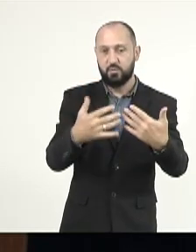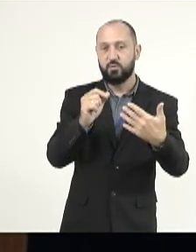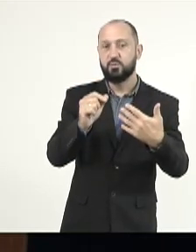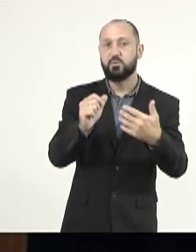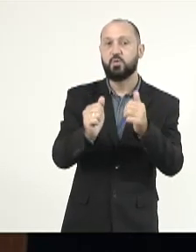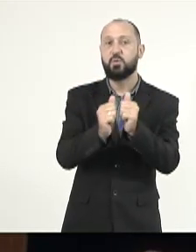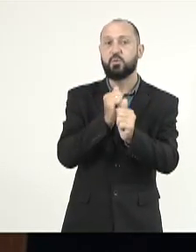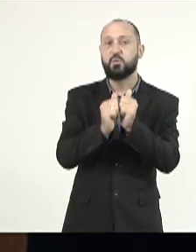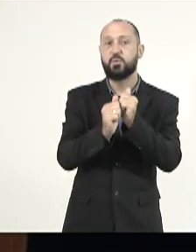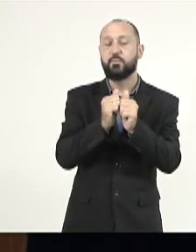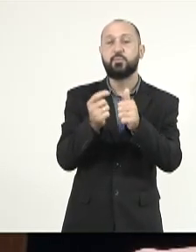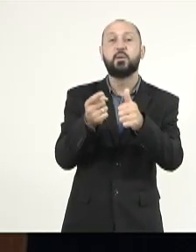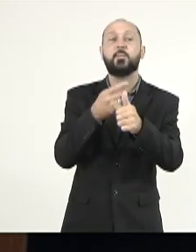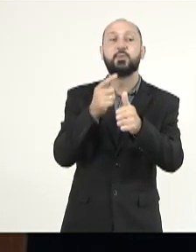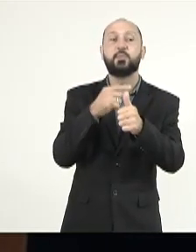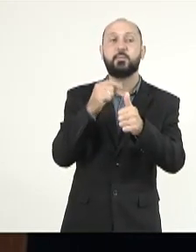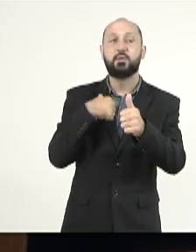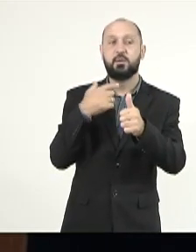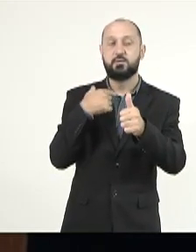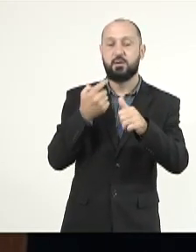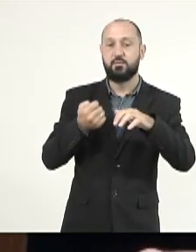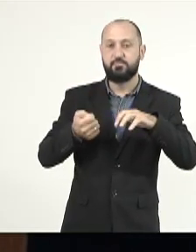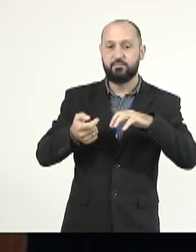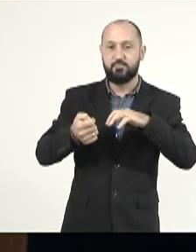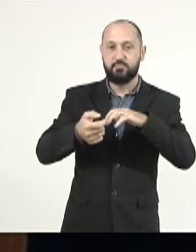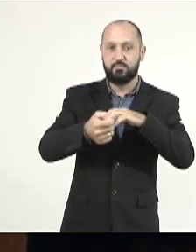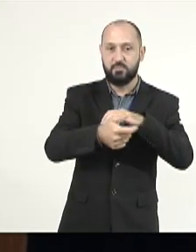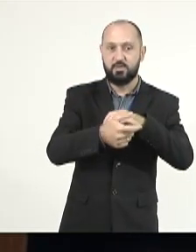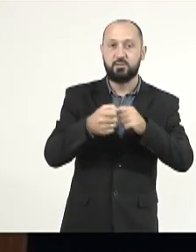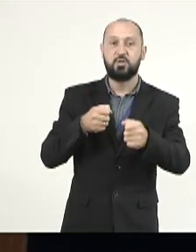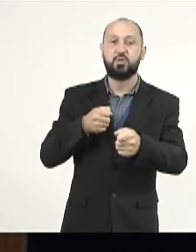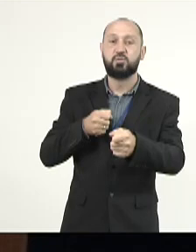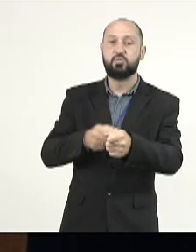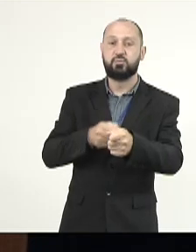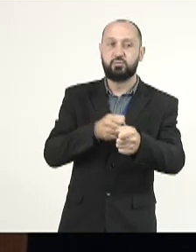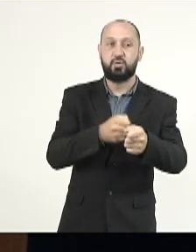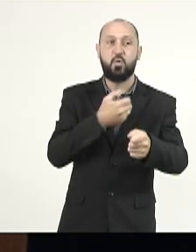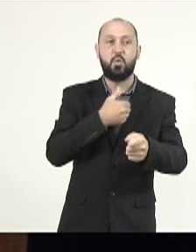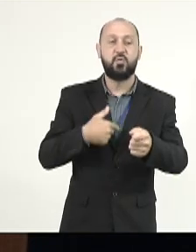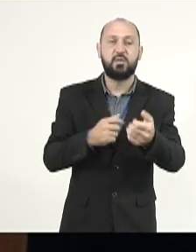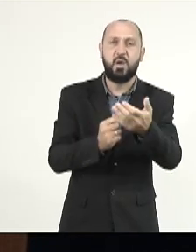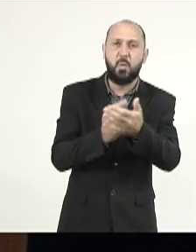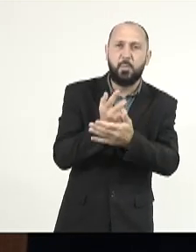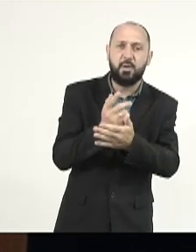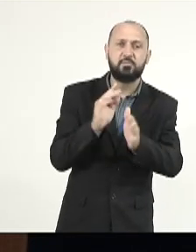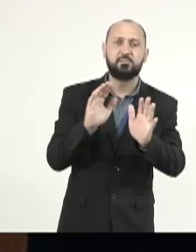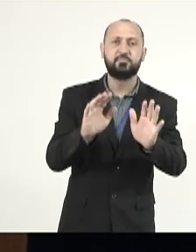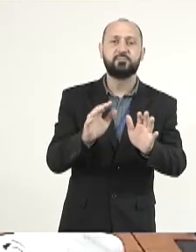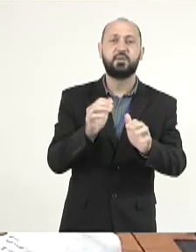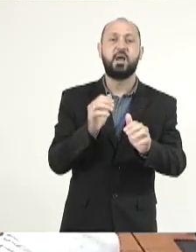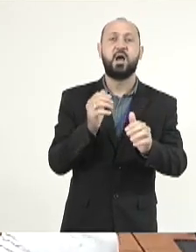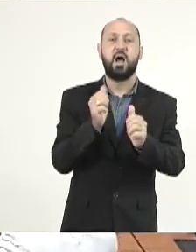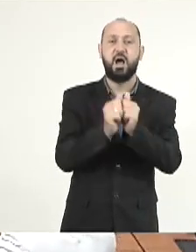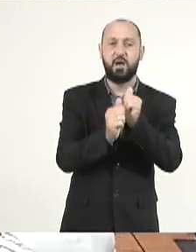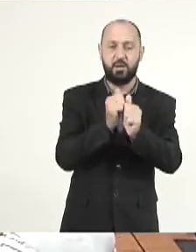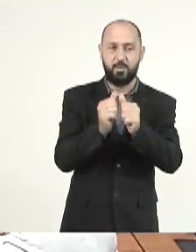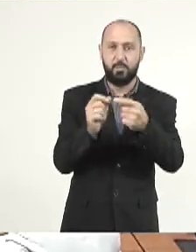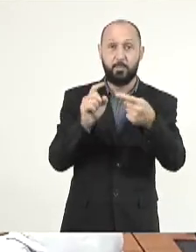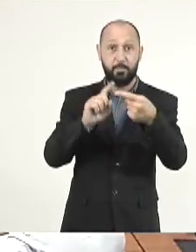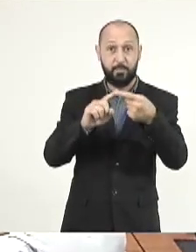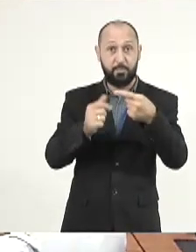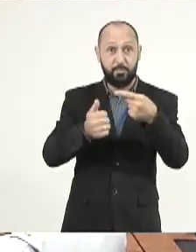do arroz? Primeiro que eu acho que é fake news, esse negócio de agrotóxico, que o governo está comprando, arroz com agrotóxico.